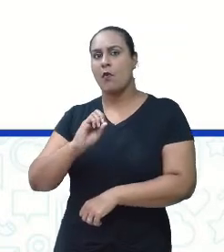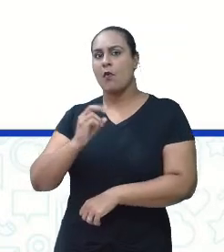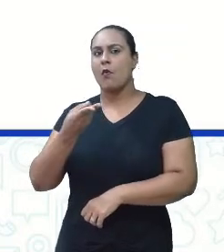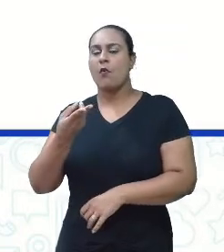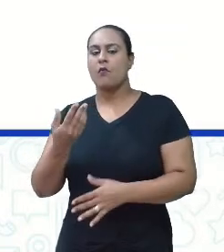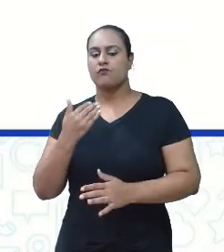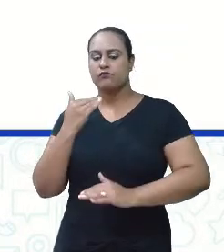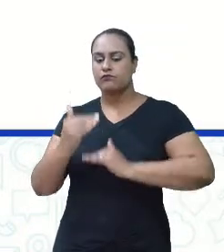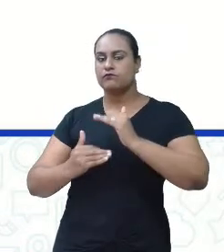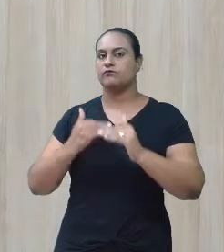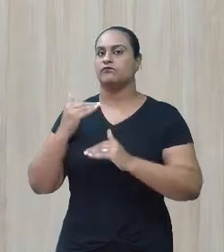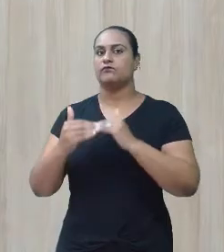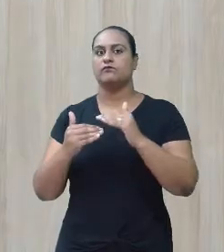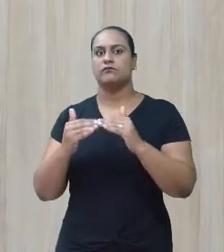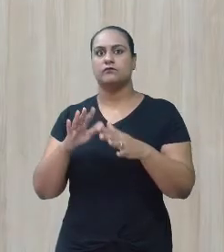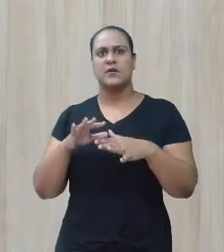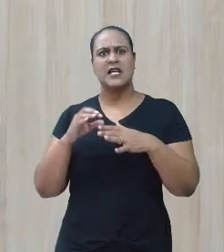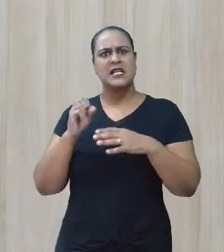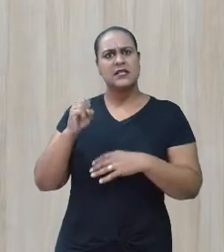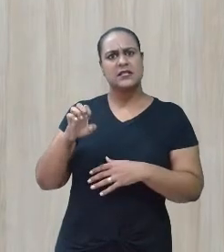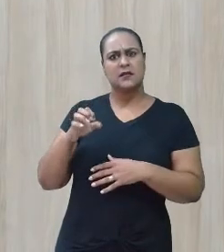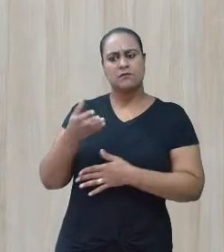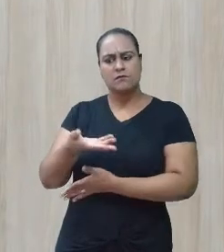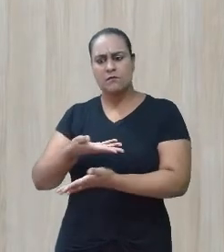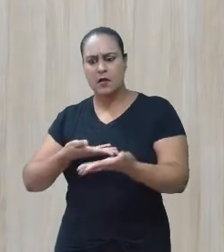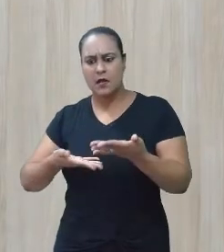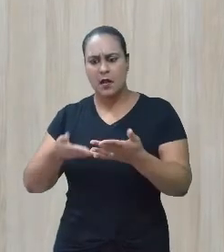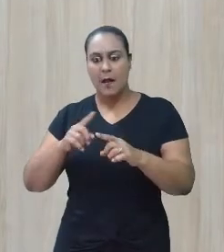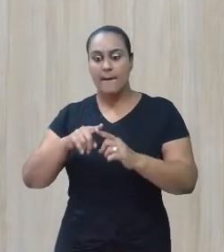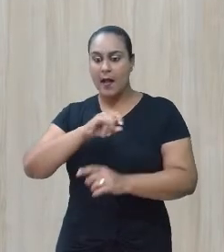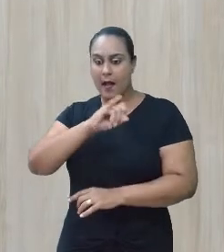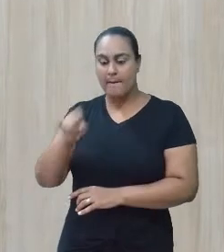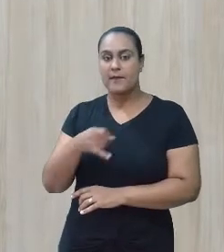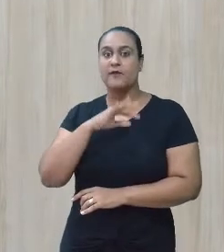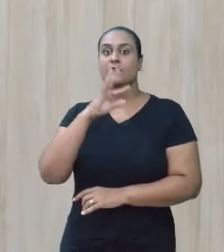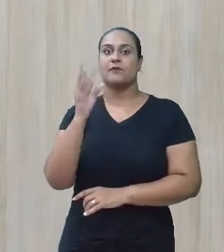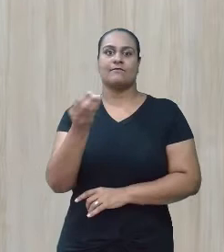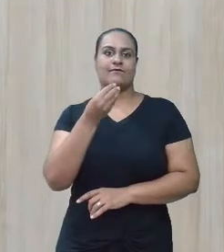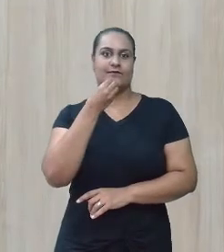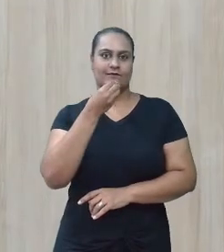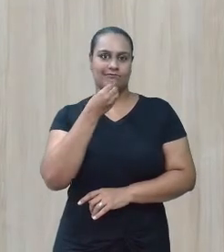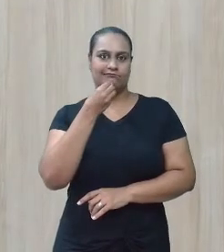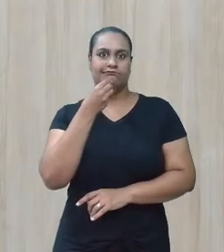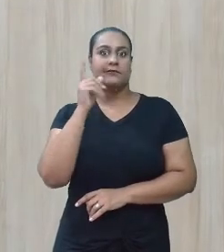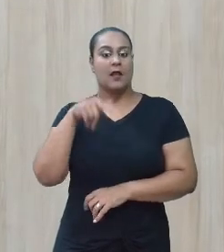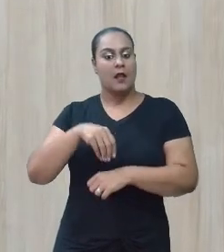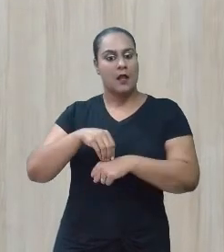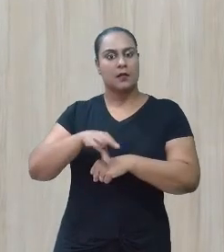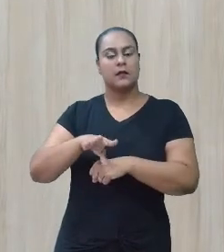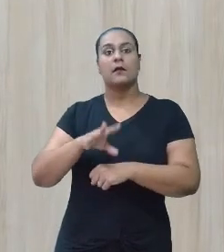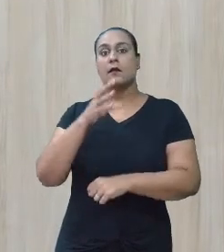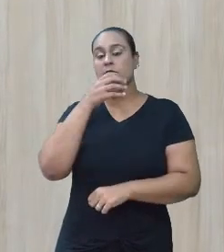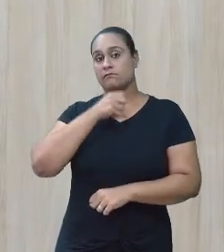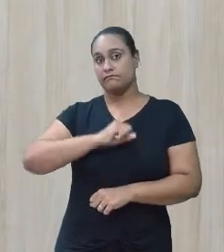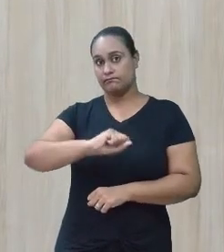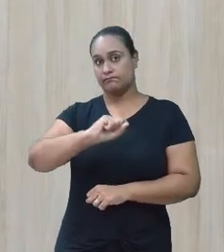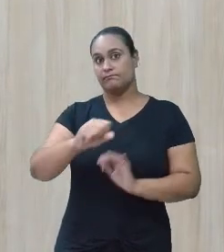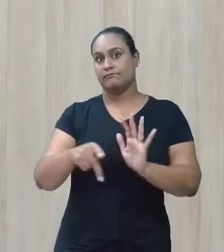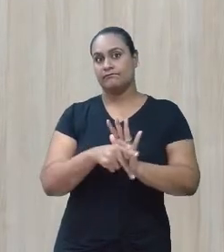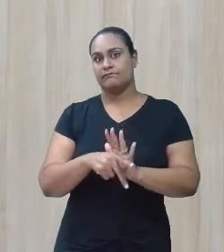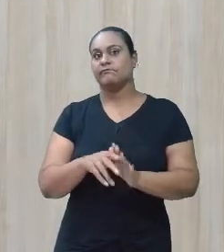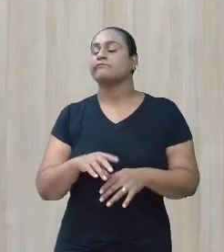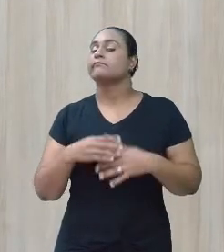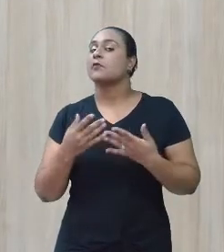Ou seja, não transferir conhecimento, mas aproveitar o seu conhecimento, que é essa a dica de Paulo Freire. Então,